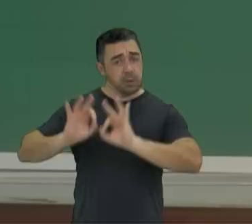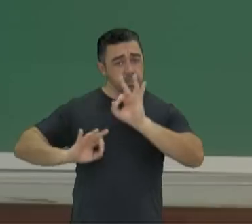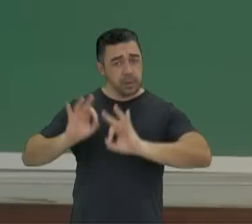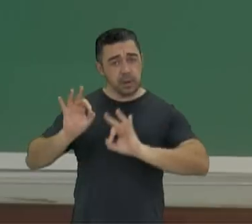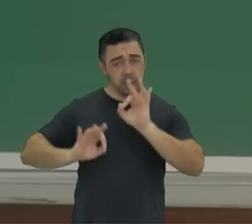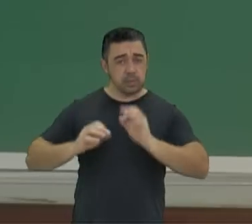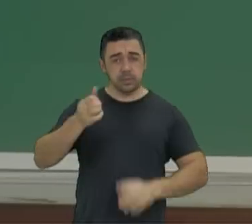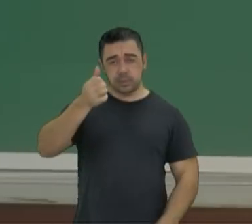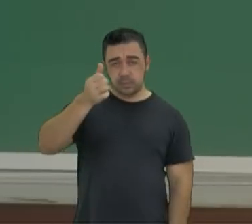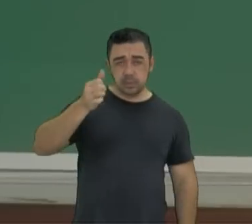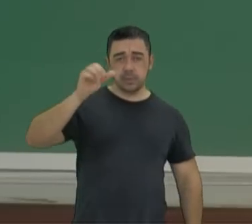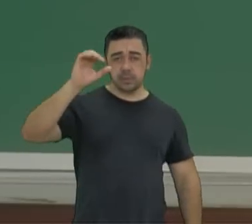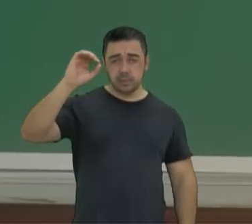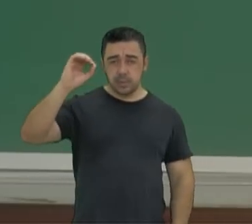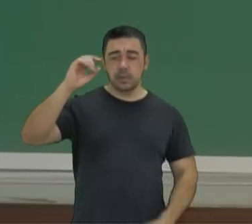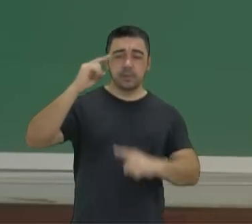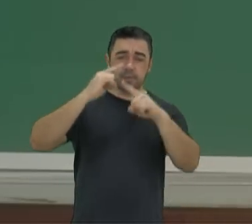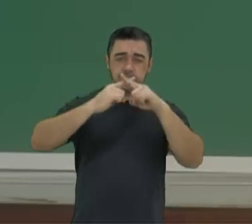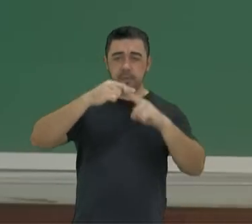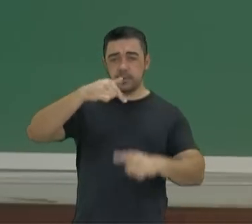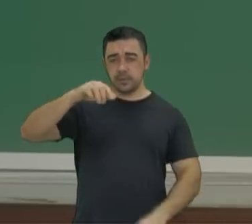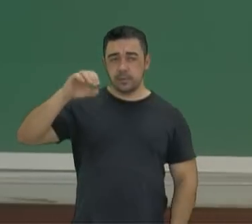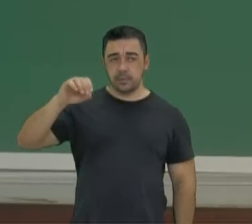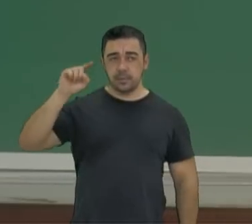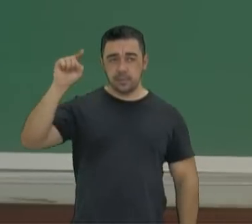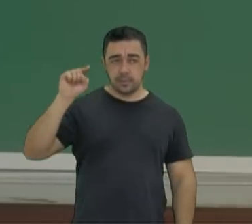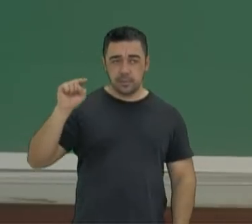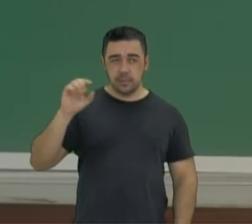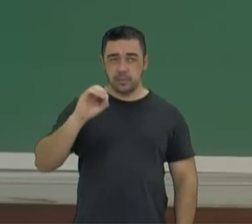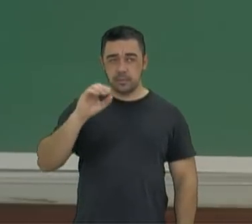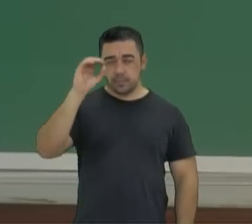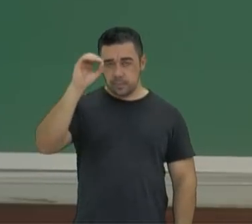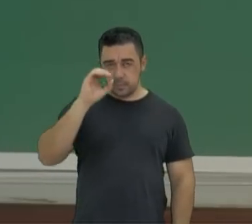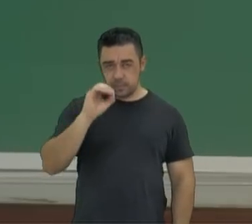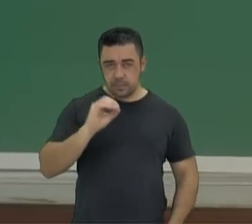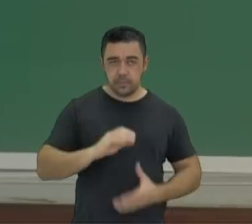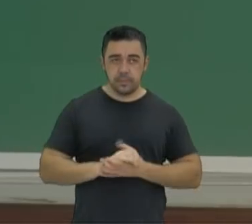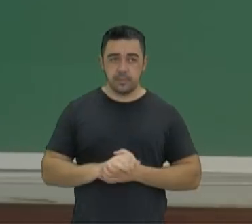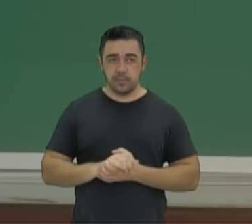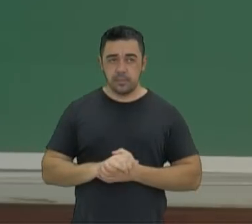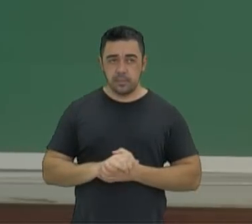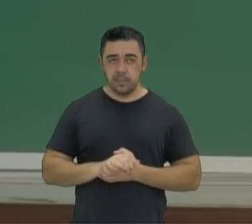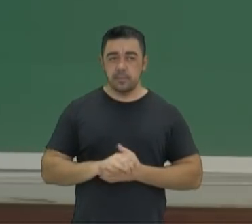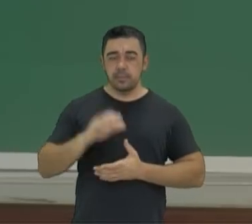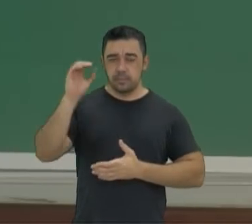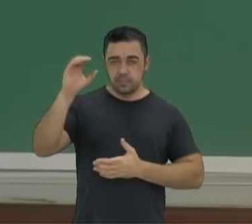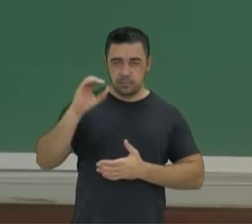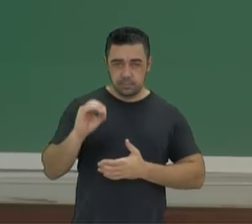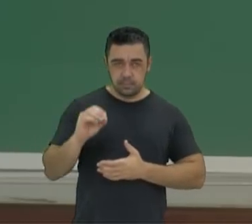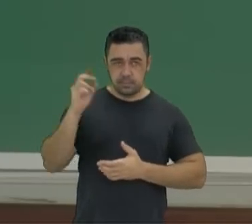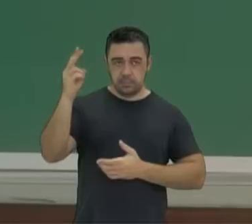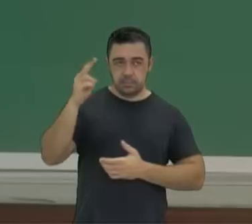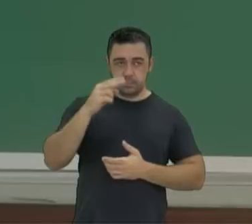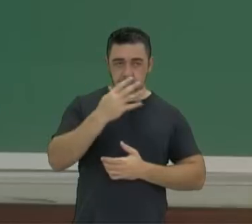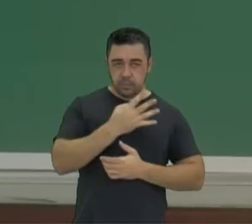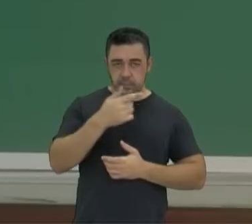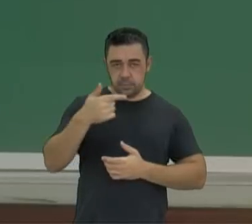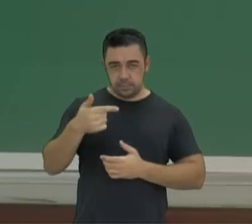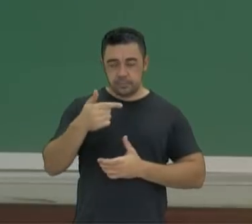conta, né? O algoritmo. 0 vezes 0, 0. 0 vezes 6, 0. 7 vezes 0, 0. 7 vezes